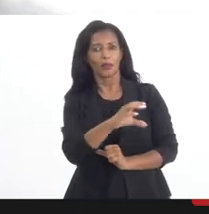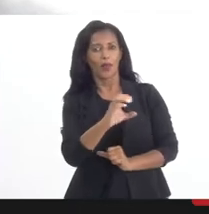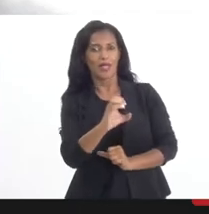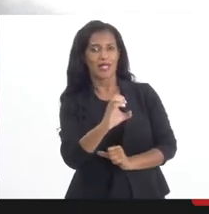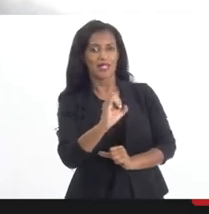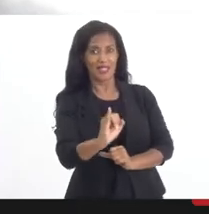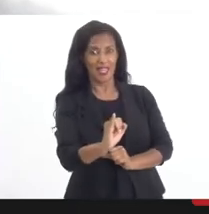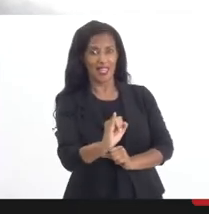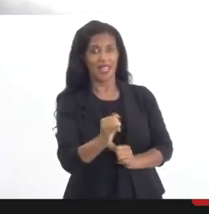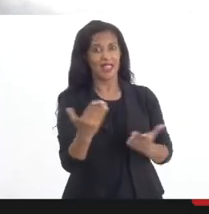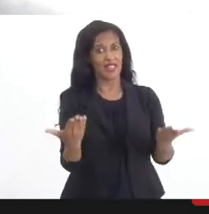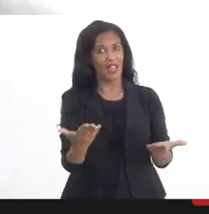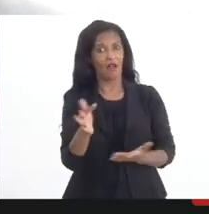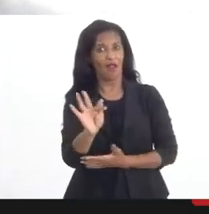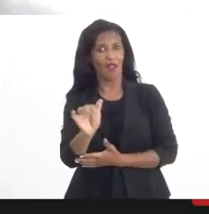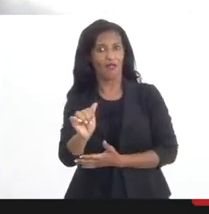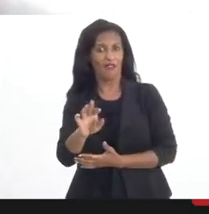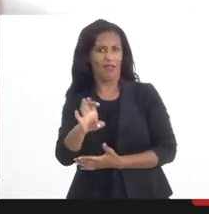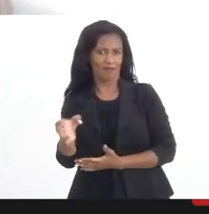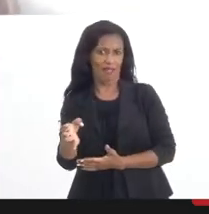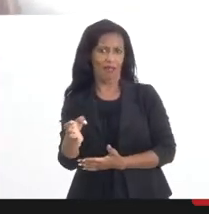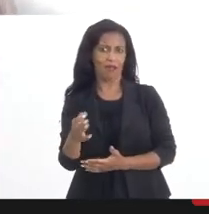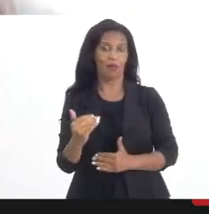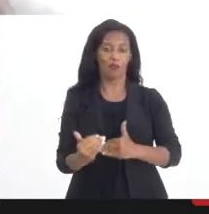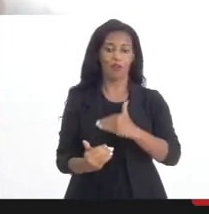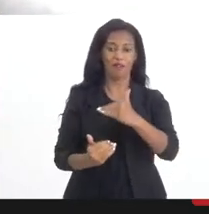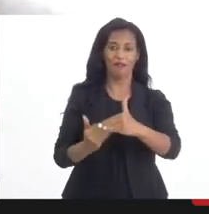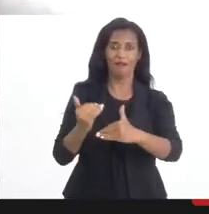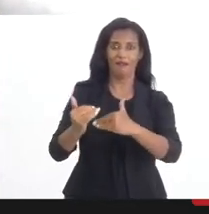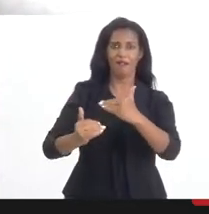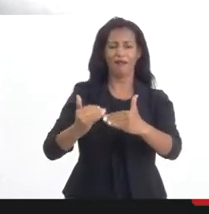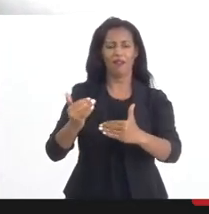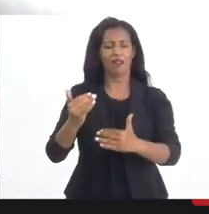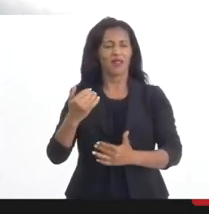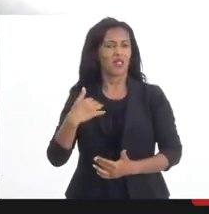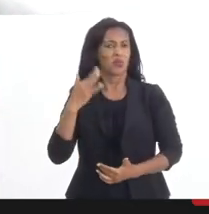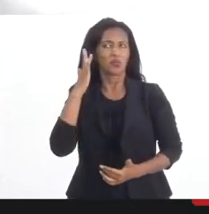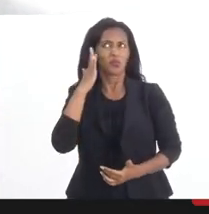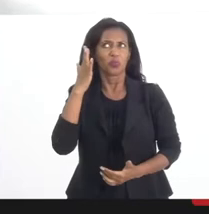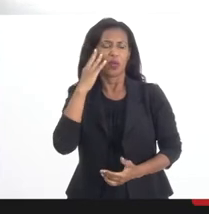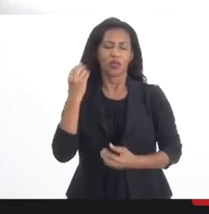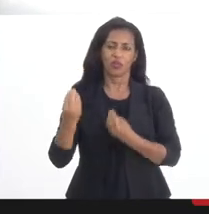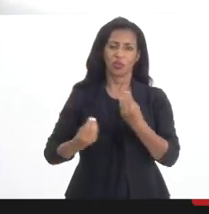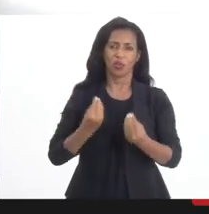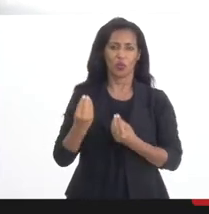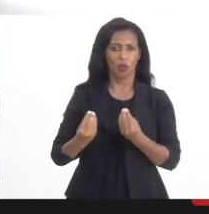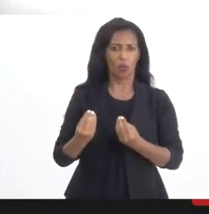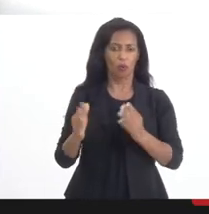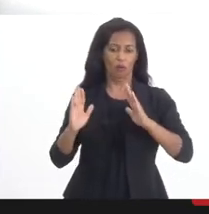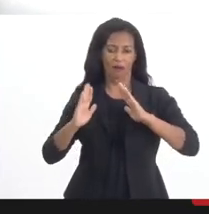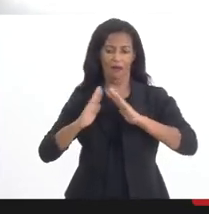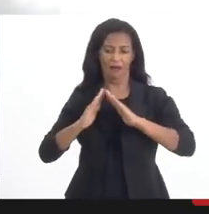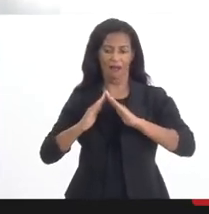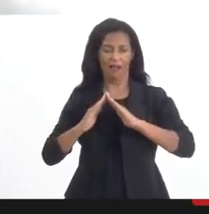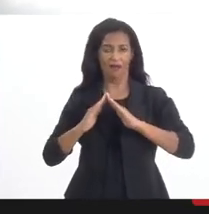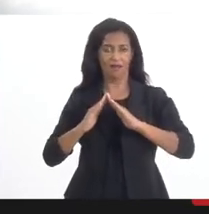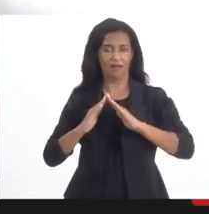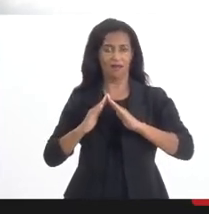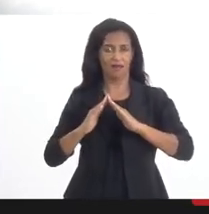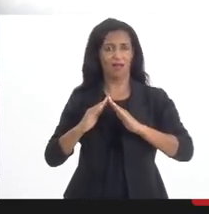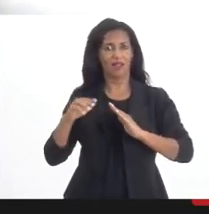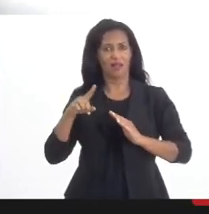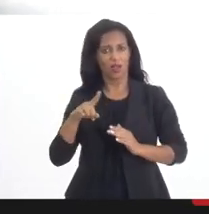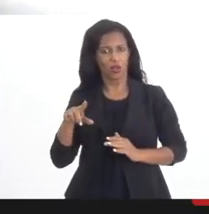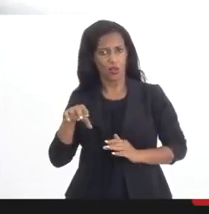escola técnica na região. Então, assim, realmente eu não, como moradora da Zona Oeste, como professora na Zona